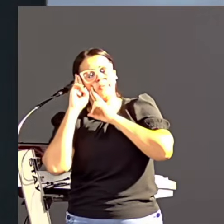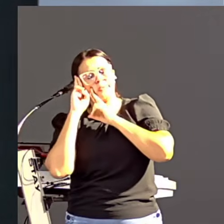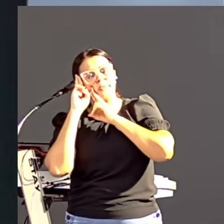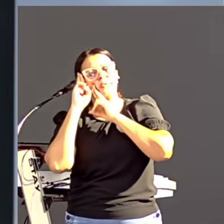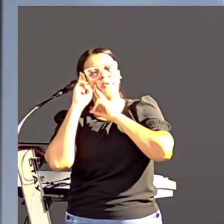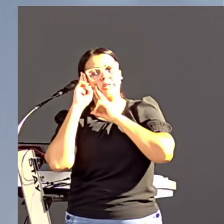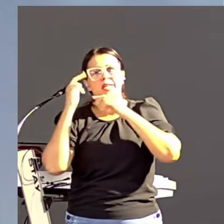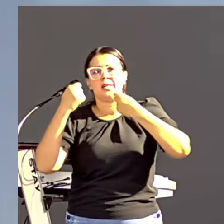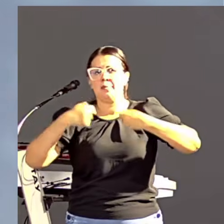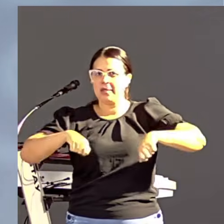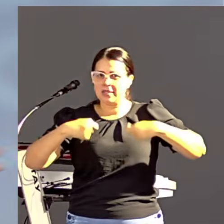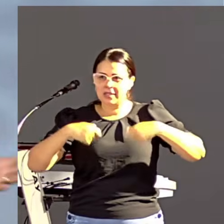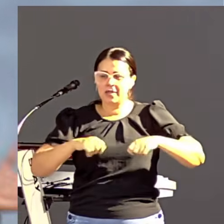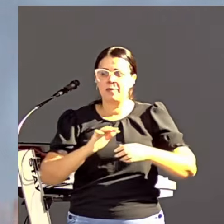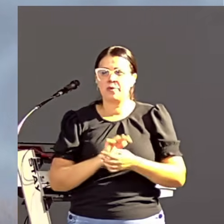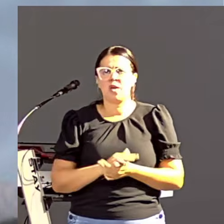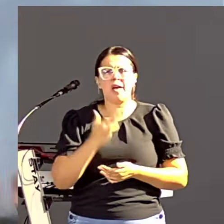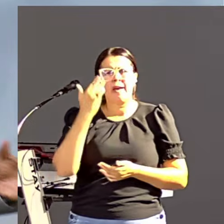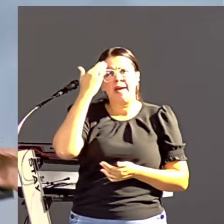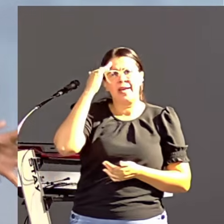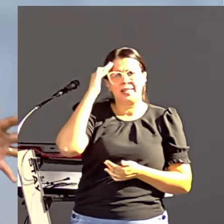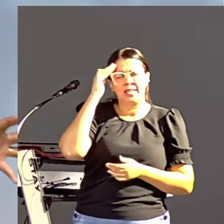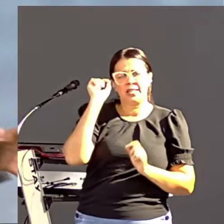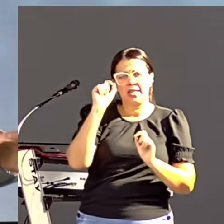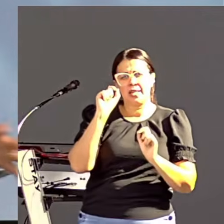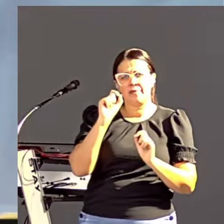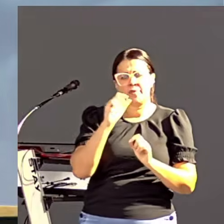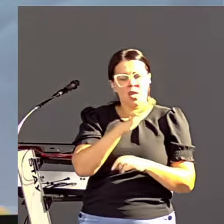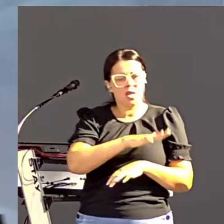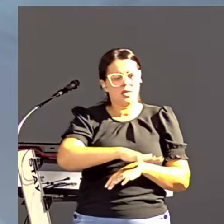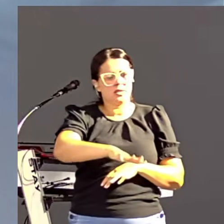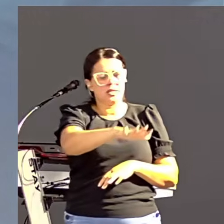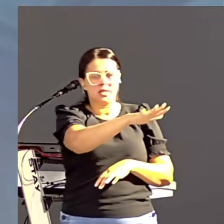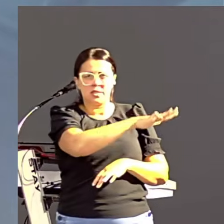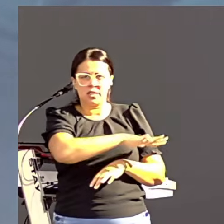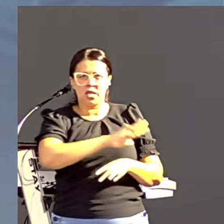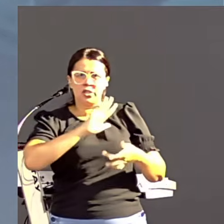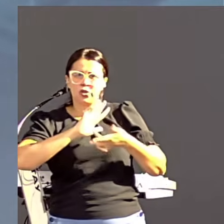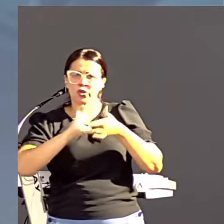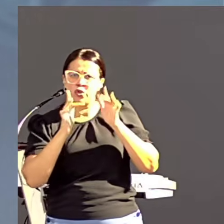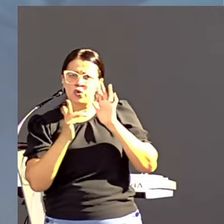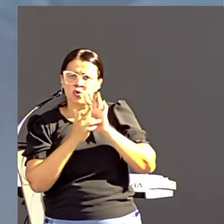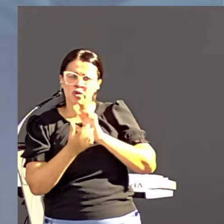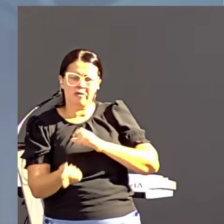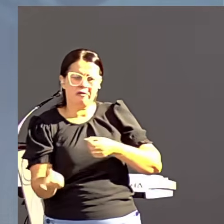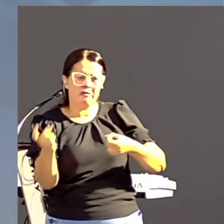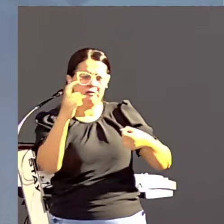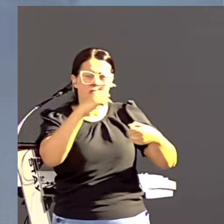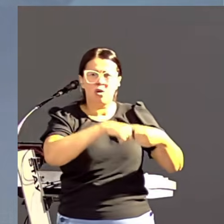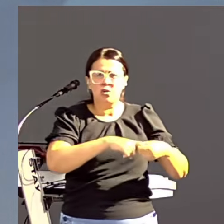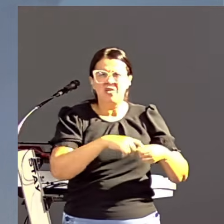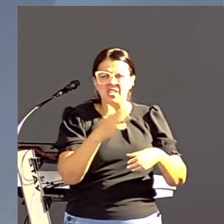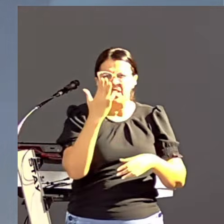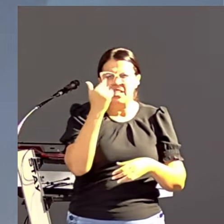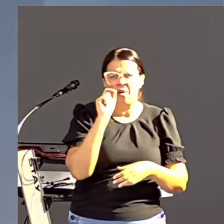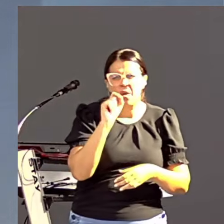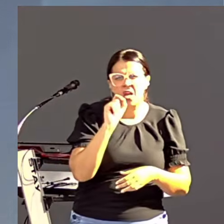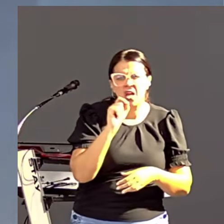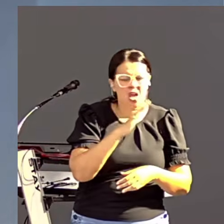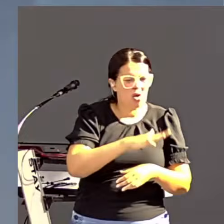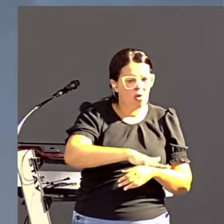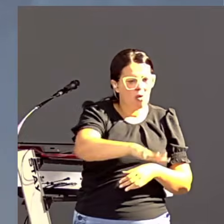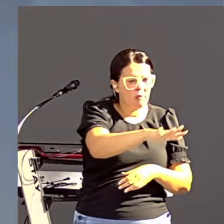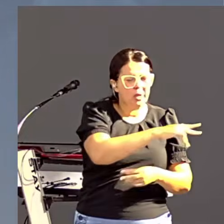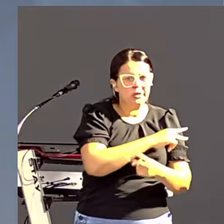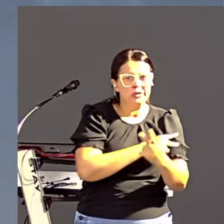sonolência. Entendam, irmãos, essa cena aqui, em que Jesus volta, vocês sabem como